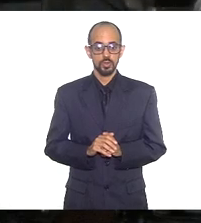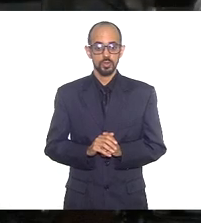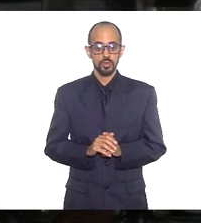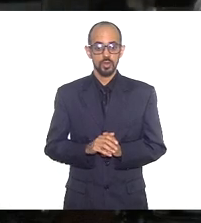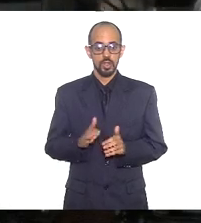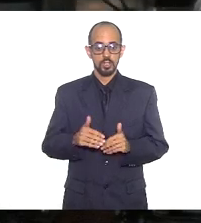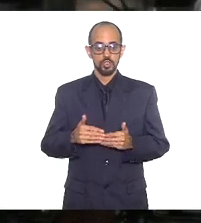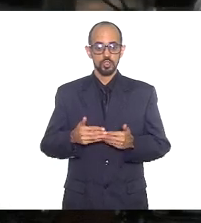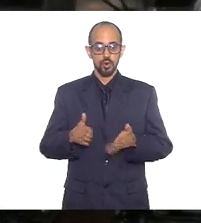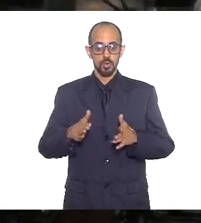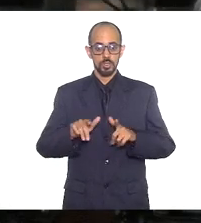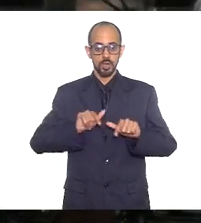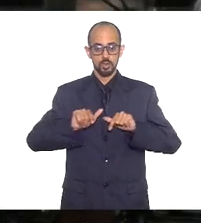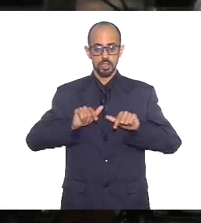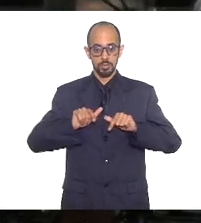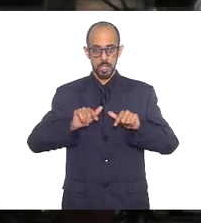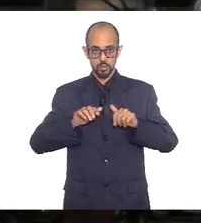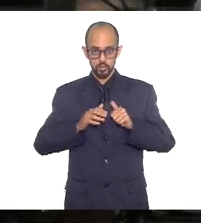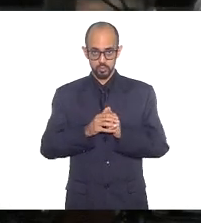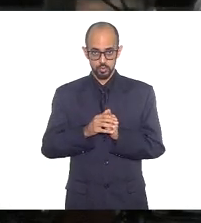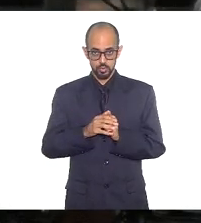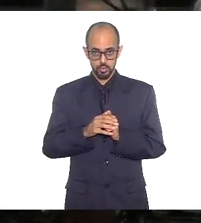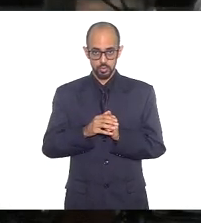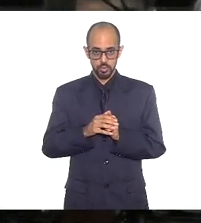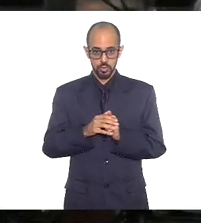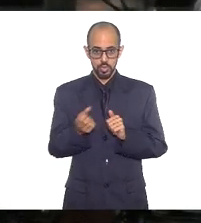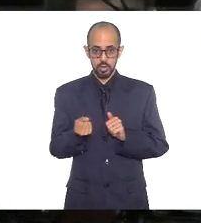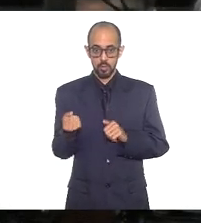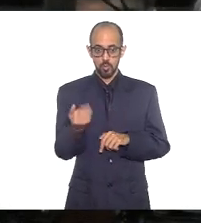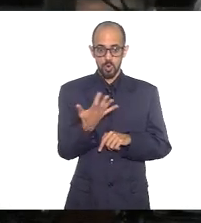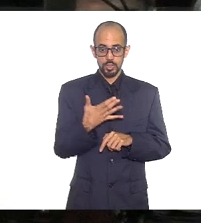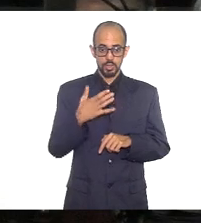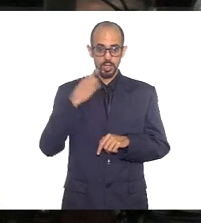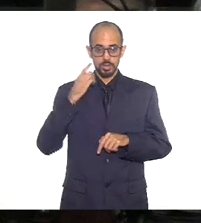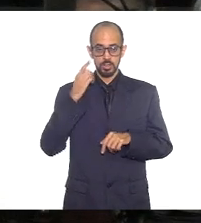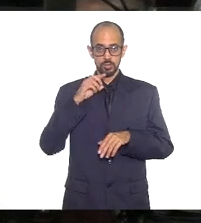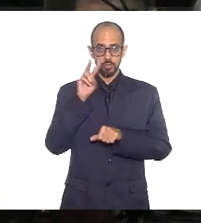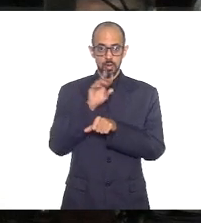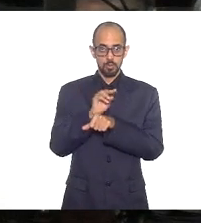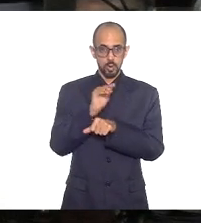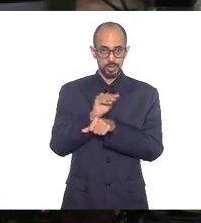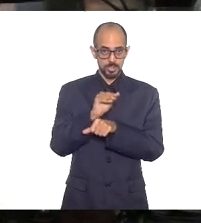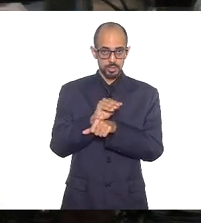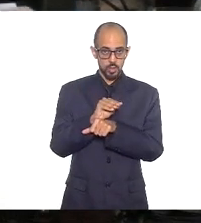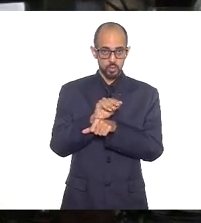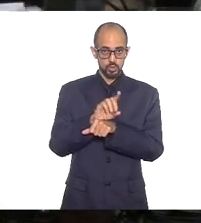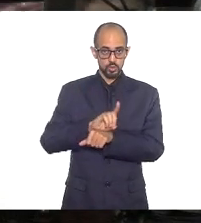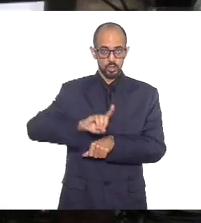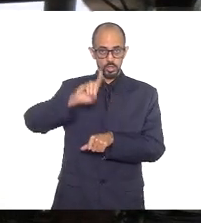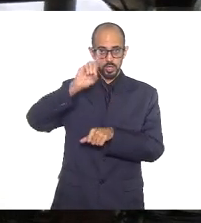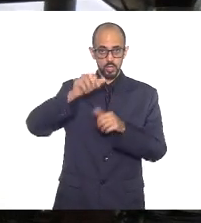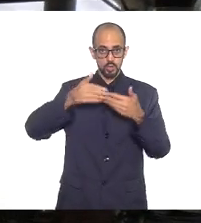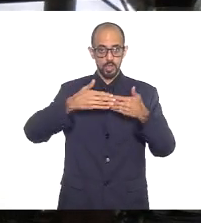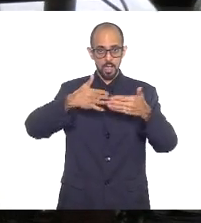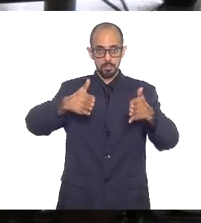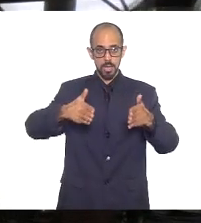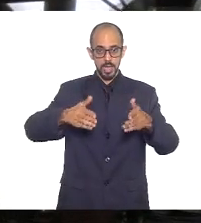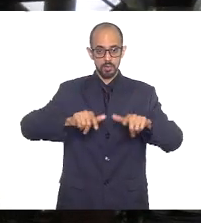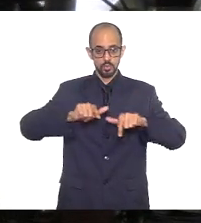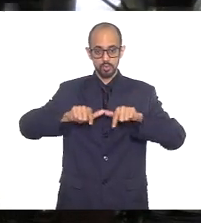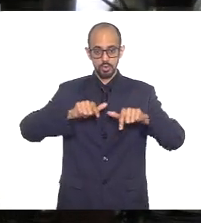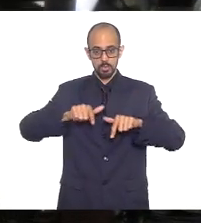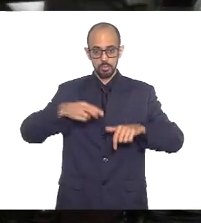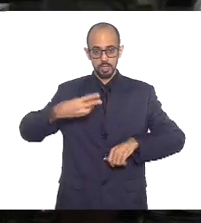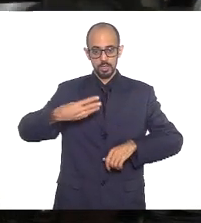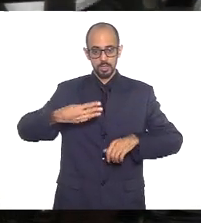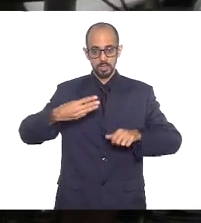Vamos começar os trabalhos. Havendo número regimental e sob proteção de Deus, declaro abertos os trabalhos para a terceira reunião